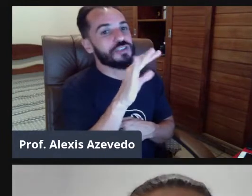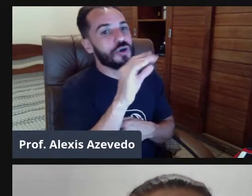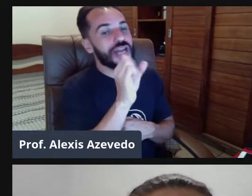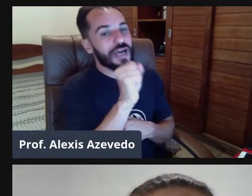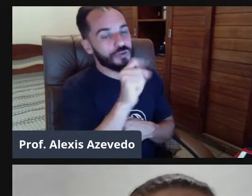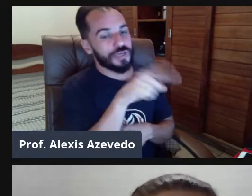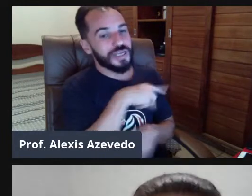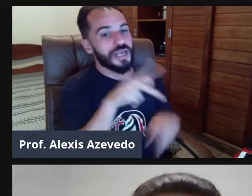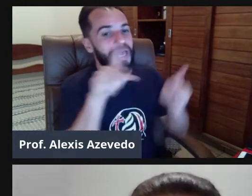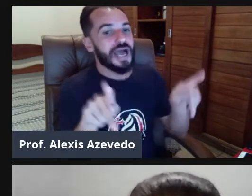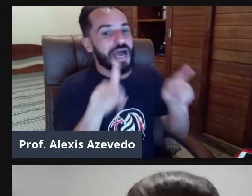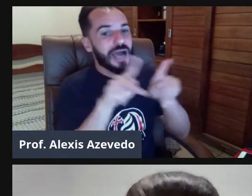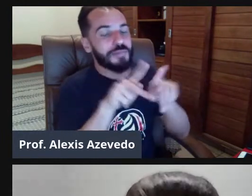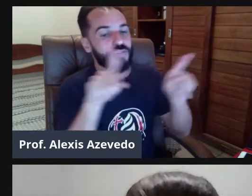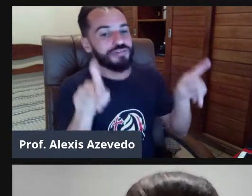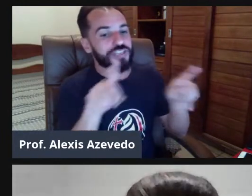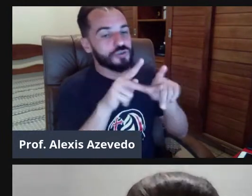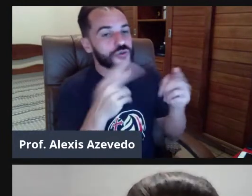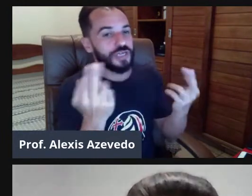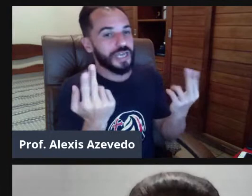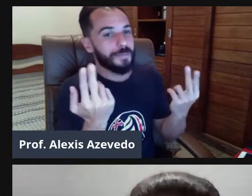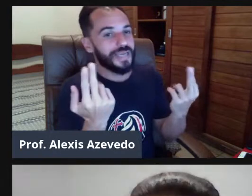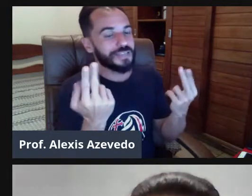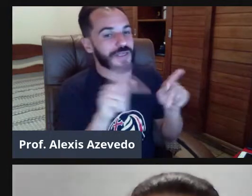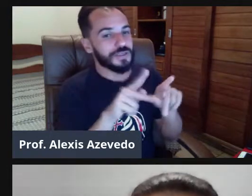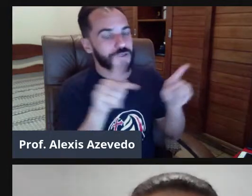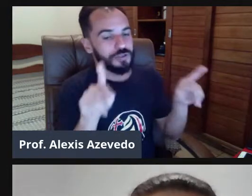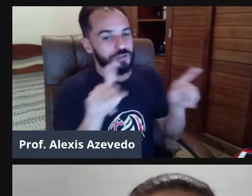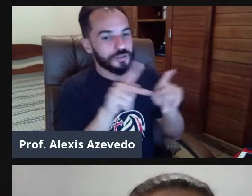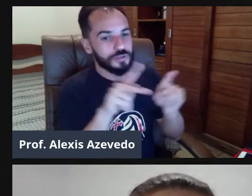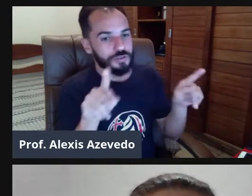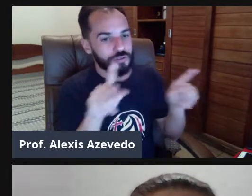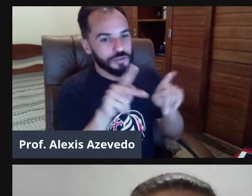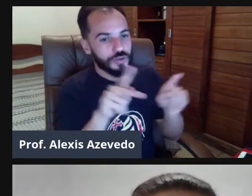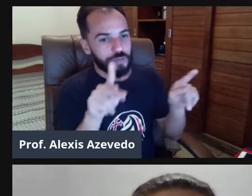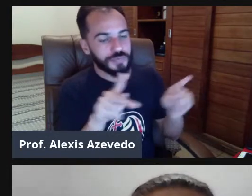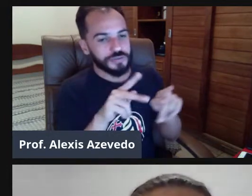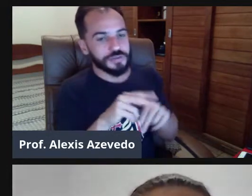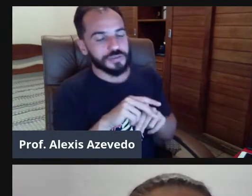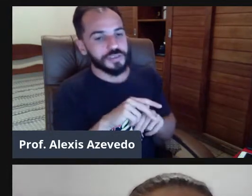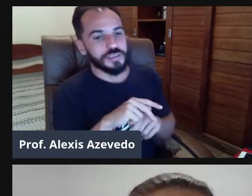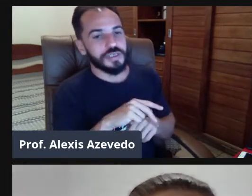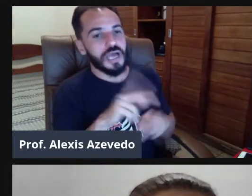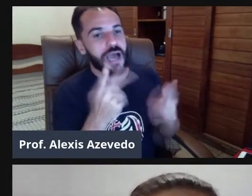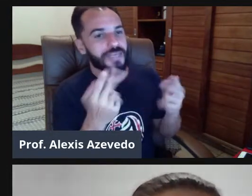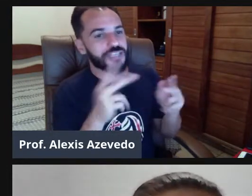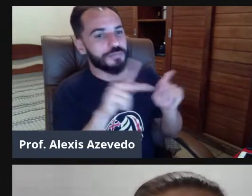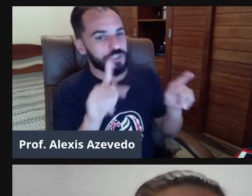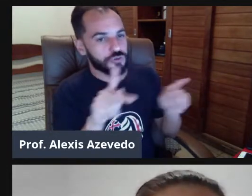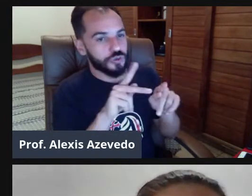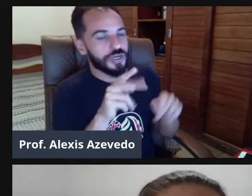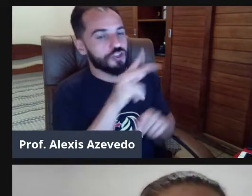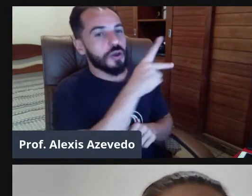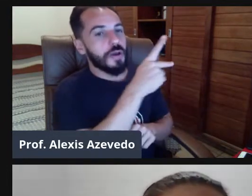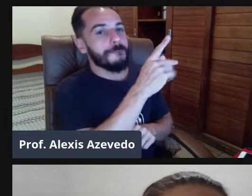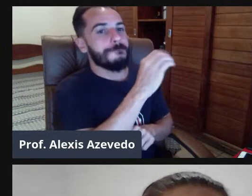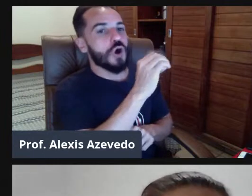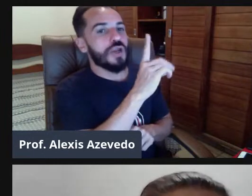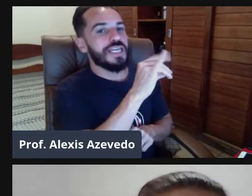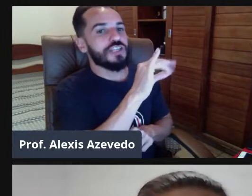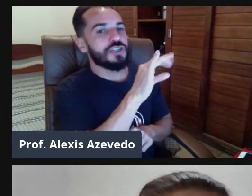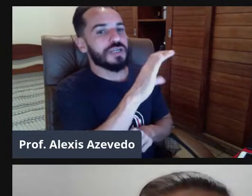a disciplina política educacional, tá? Então, fiquem atentos, né? Se tiverem alguma dúvida,